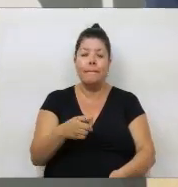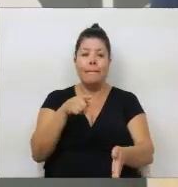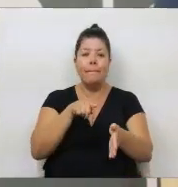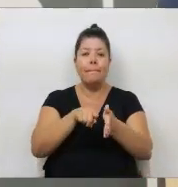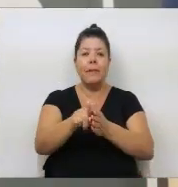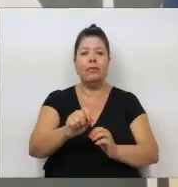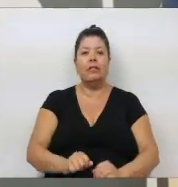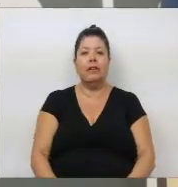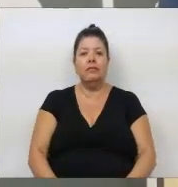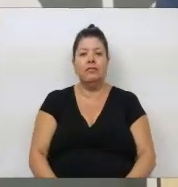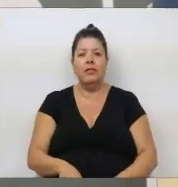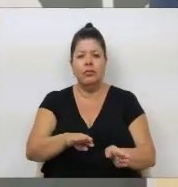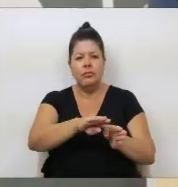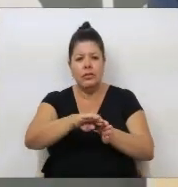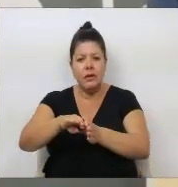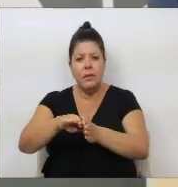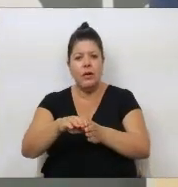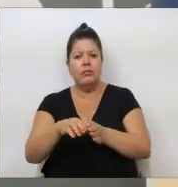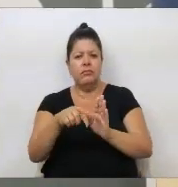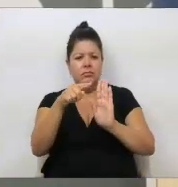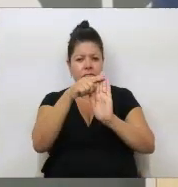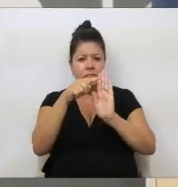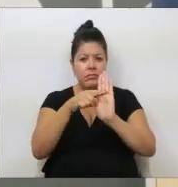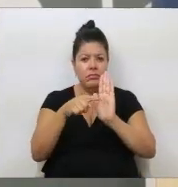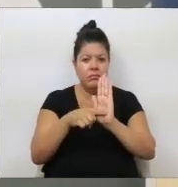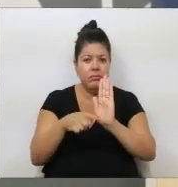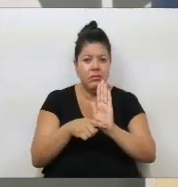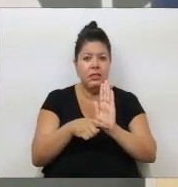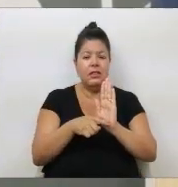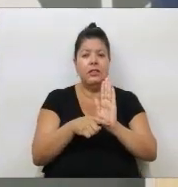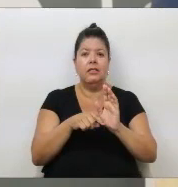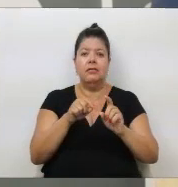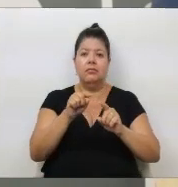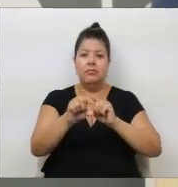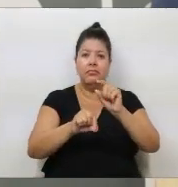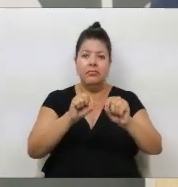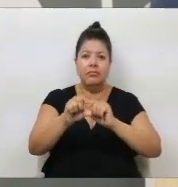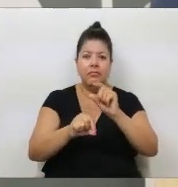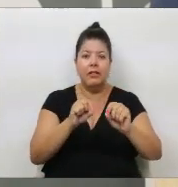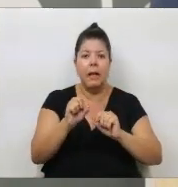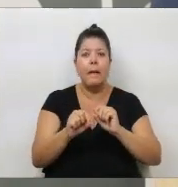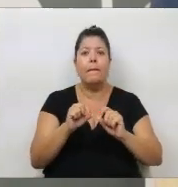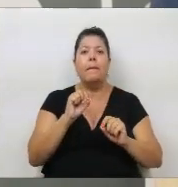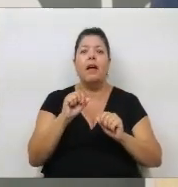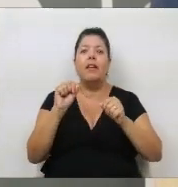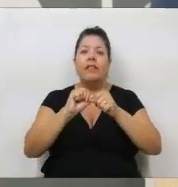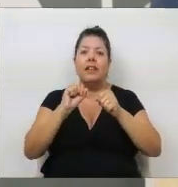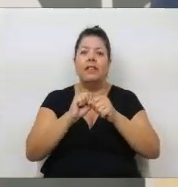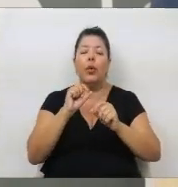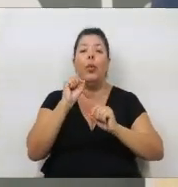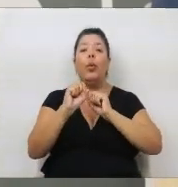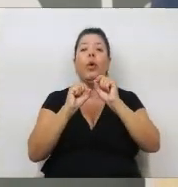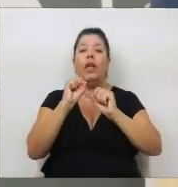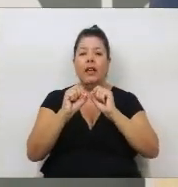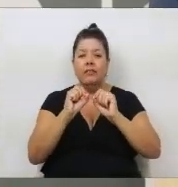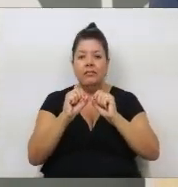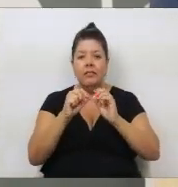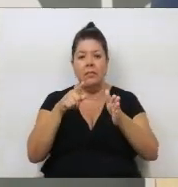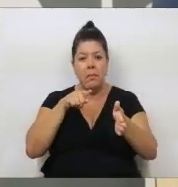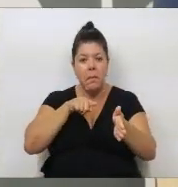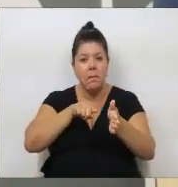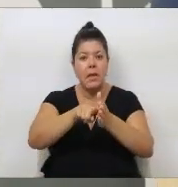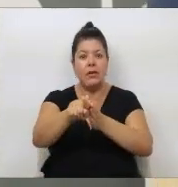separou alguns tópicos, né, alguns itens aí da gestão, para que a gente possa falar um a um e ver quais